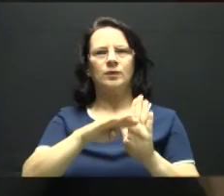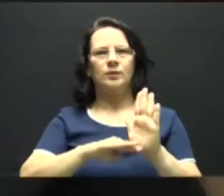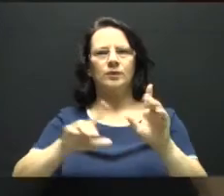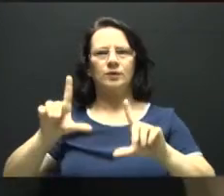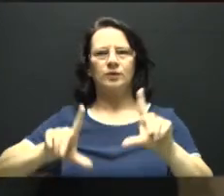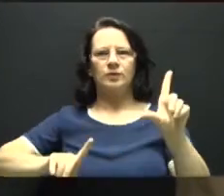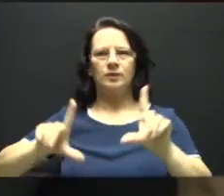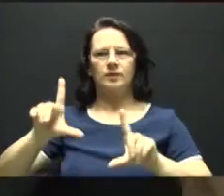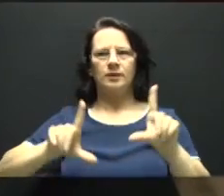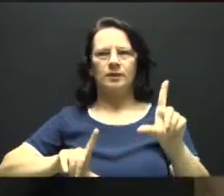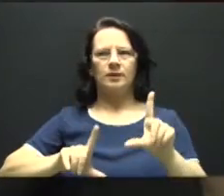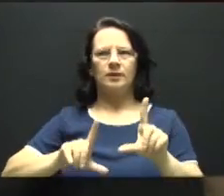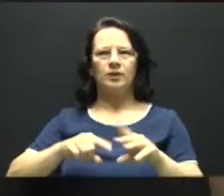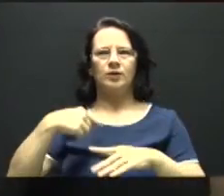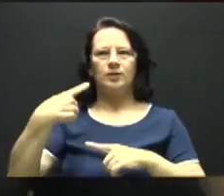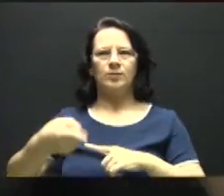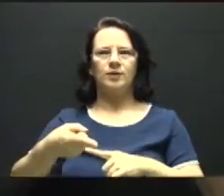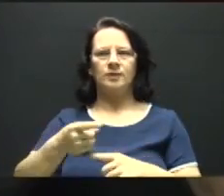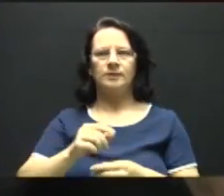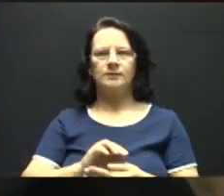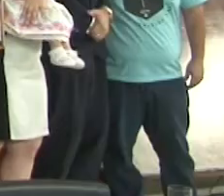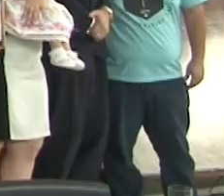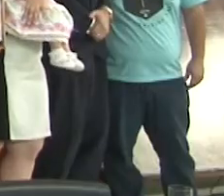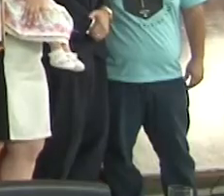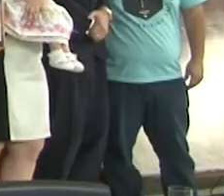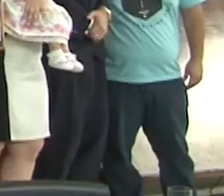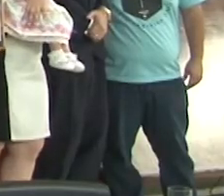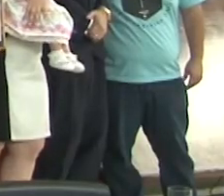tv câmara cubatão e até mais